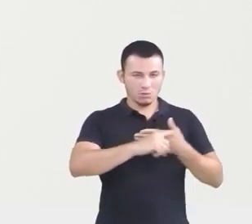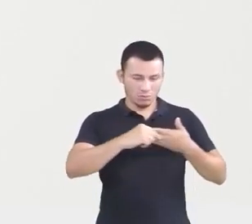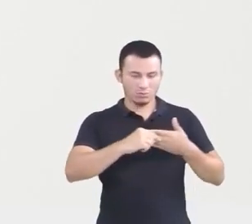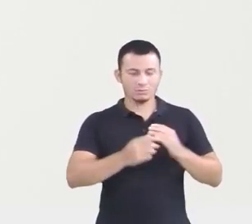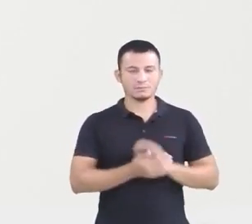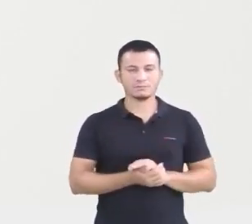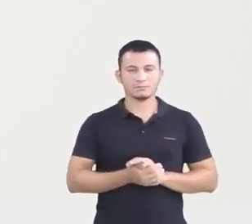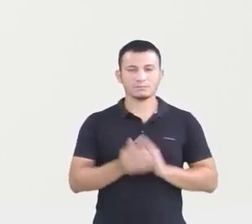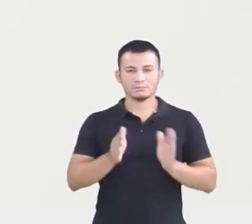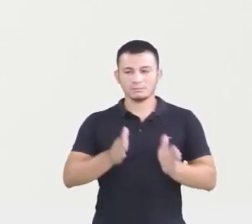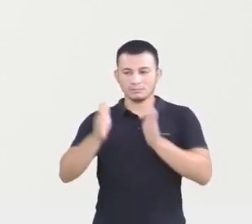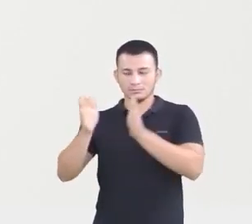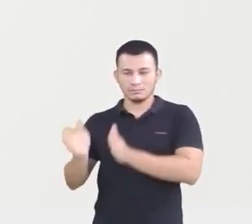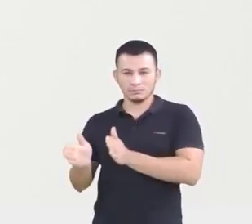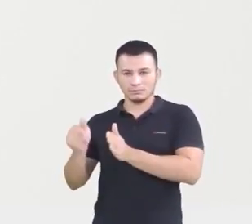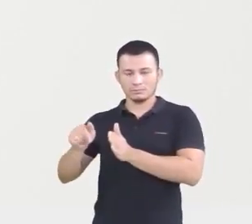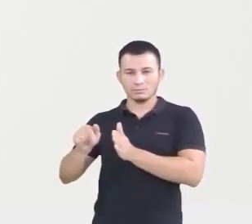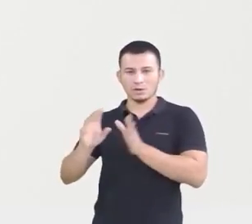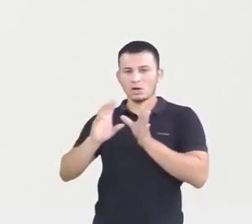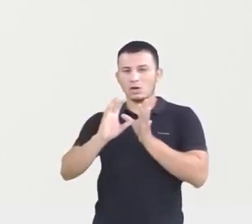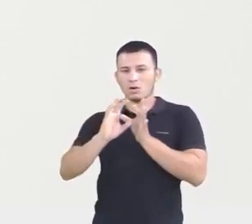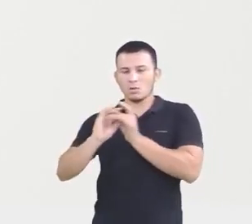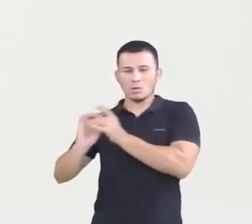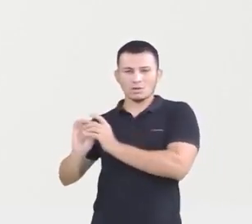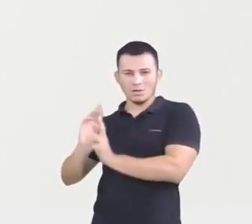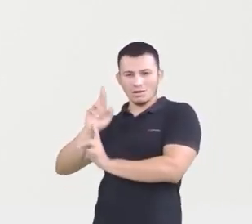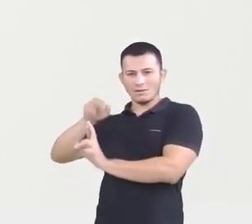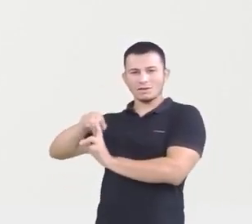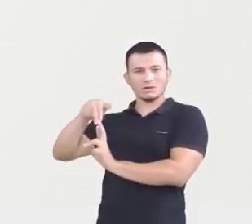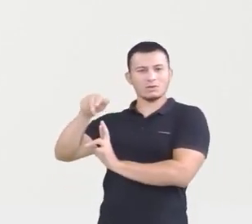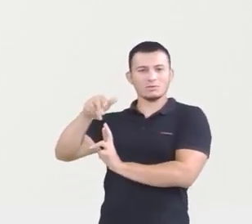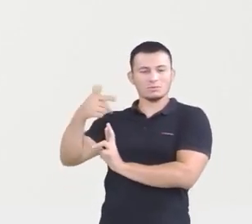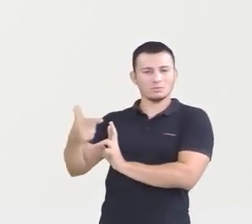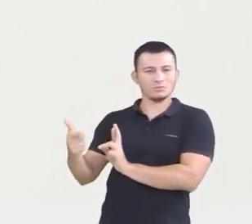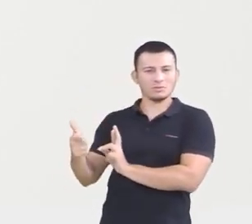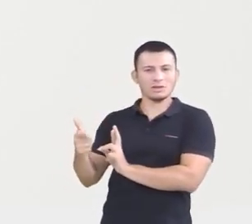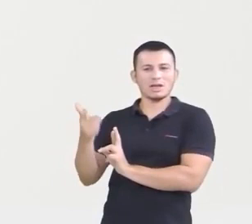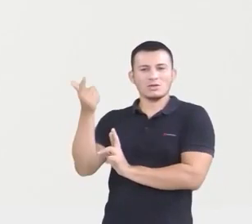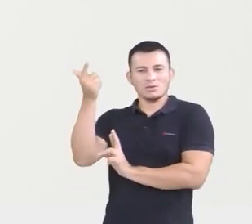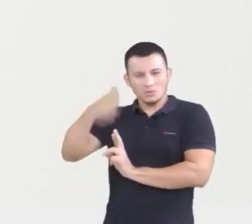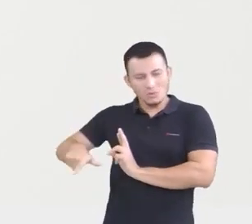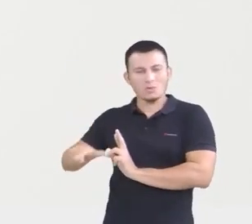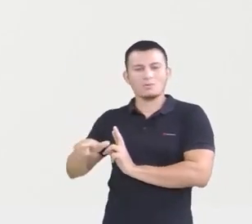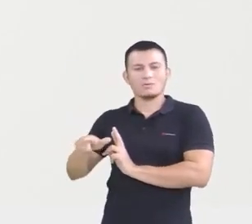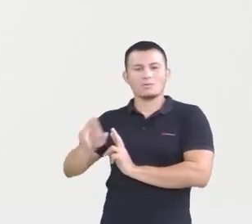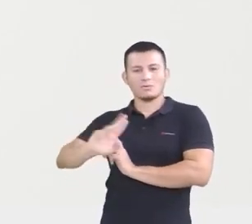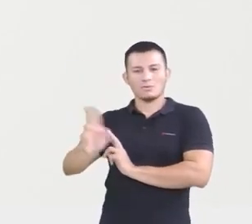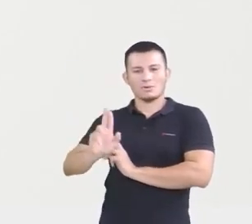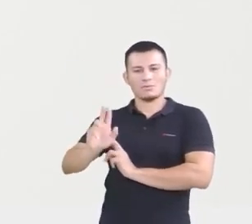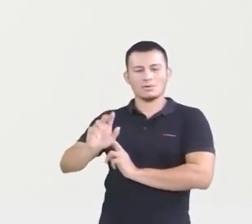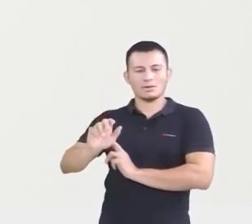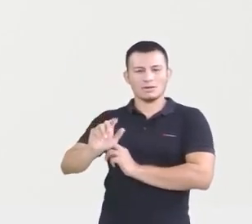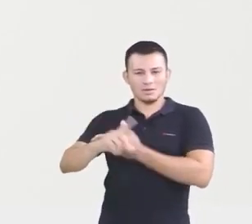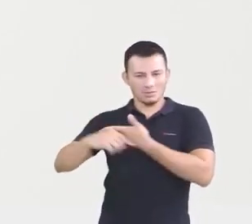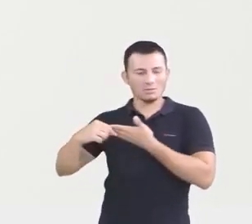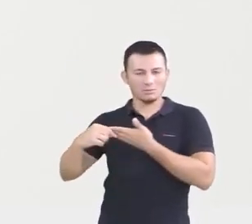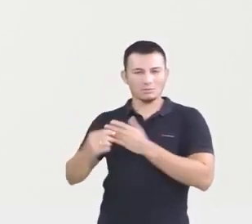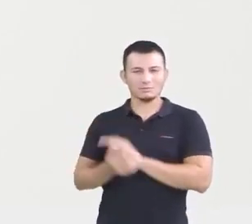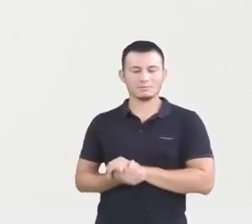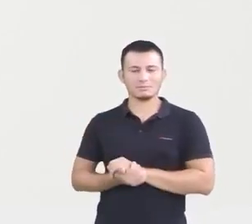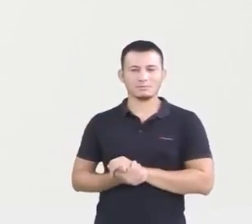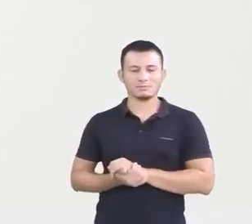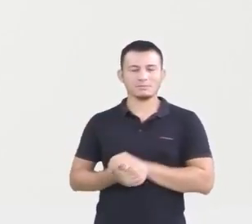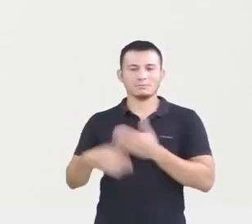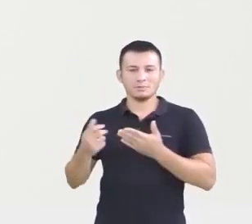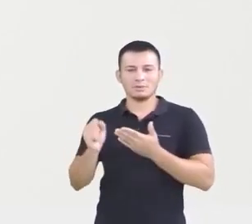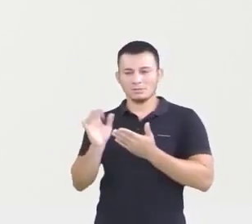aqui, sem os elementos de coesão referencial, ele repetiu o nome do autor. Então, toda vez que ele fosse falar no